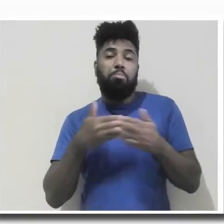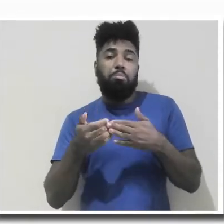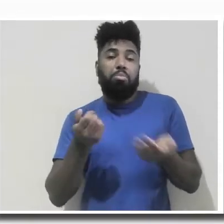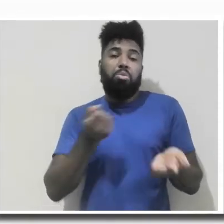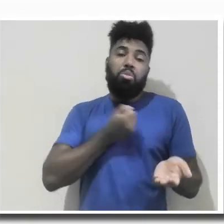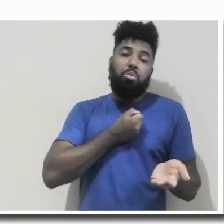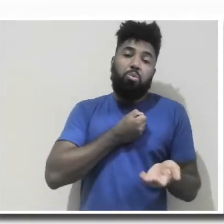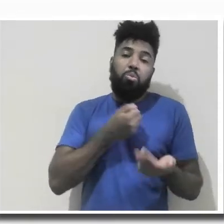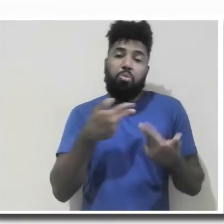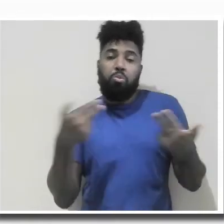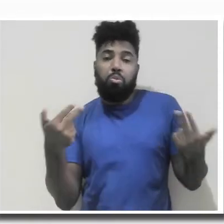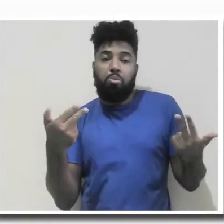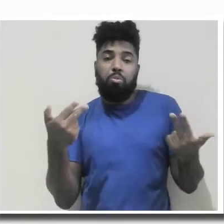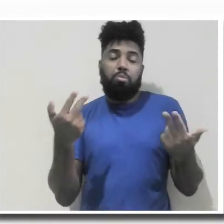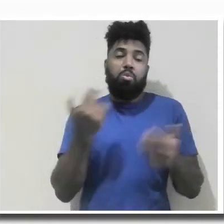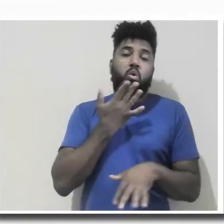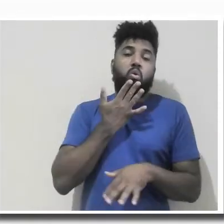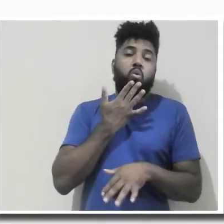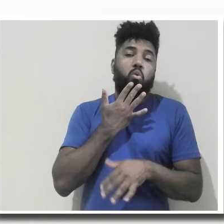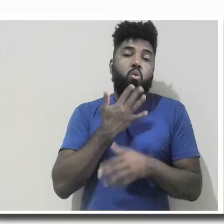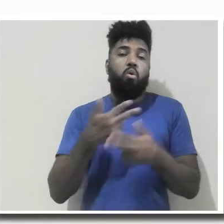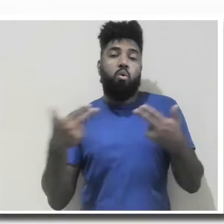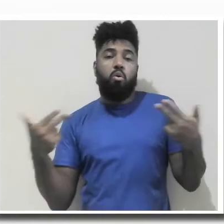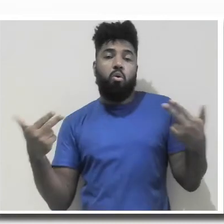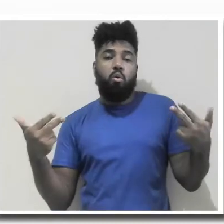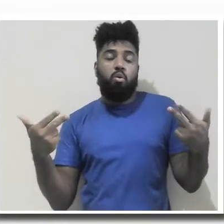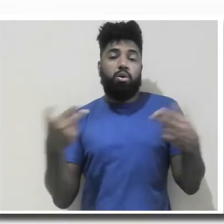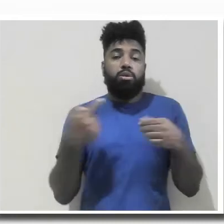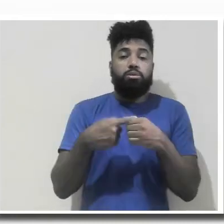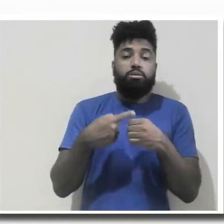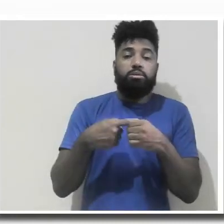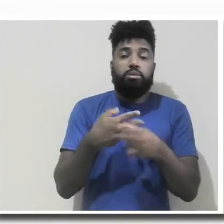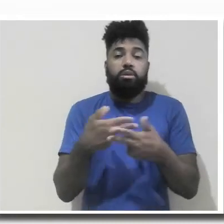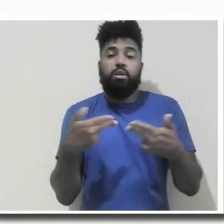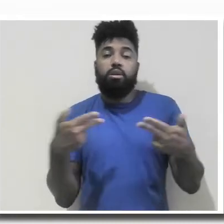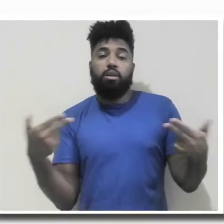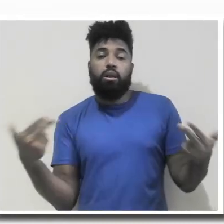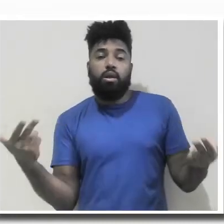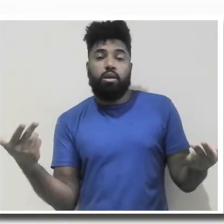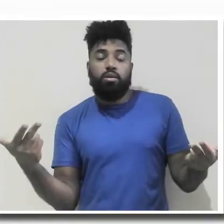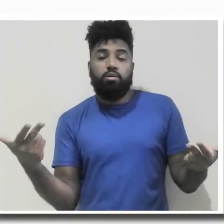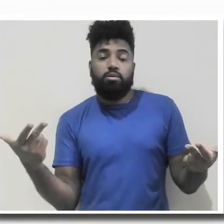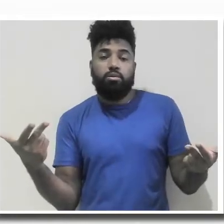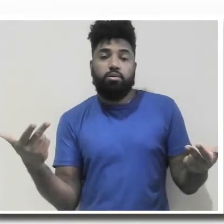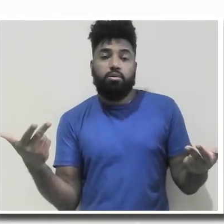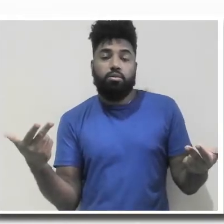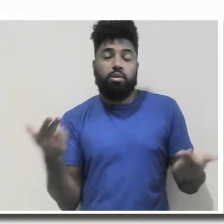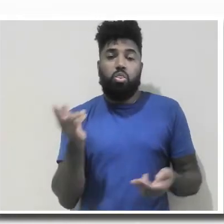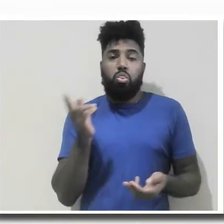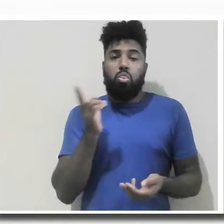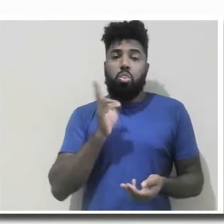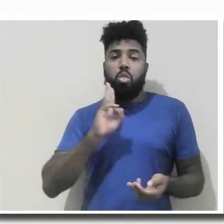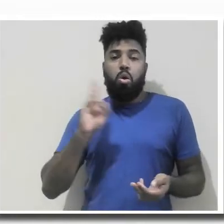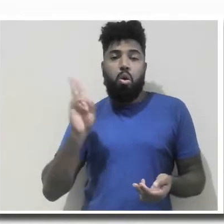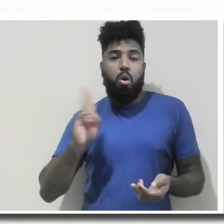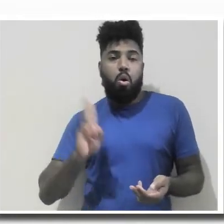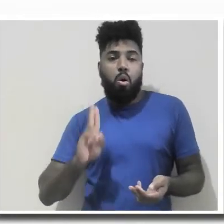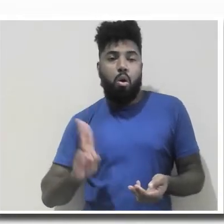cores. Podem ser cidades, podem ser